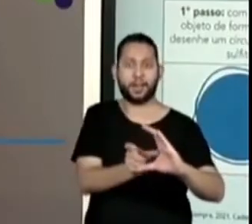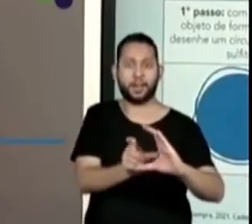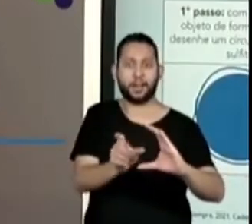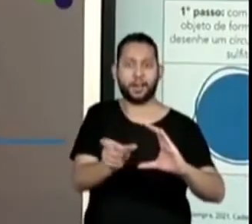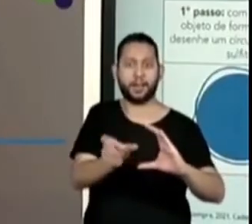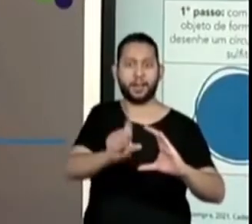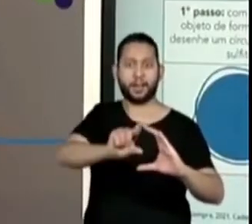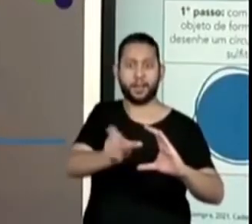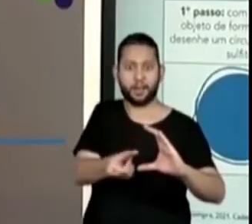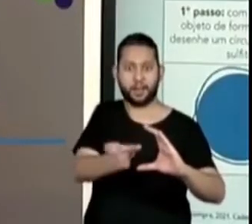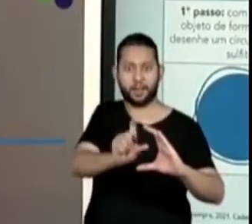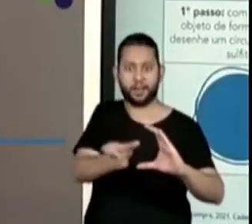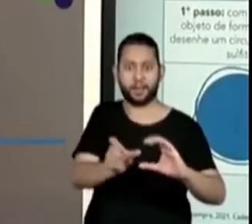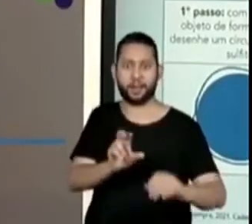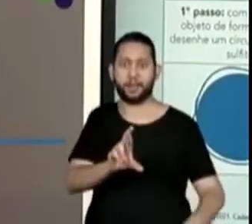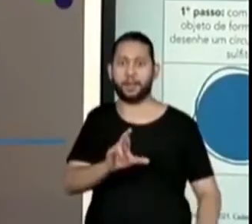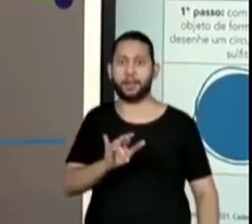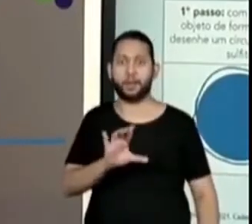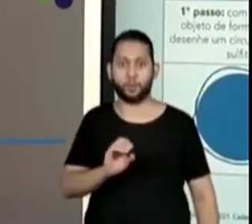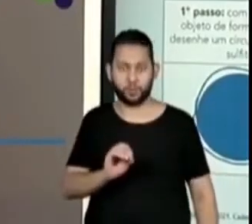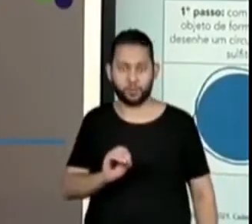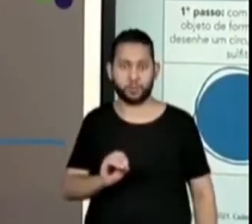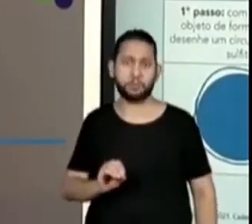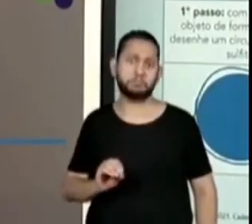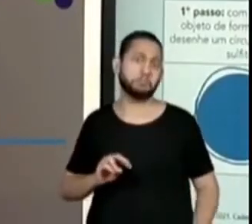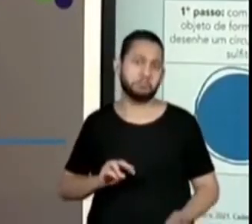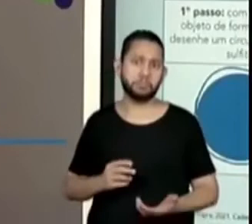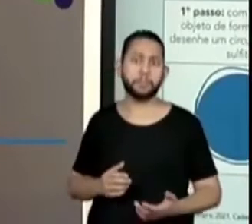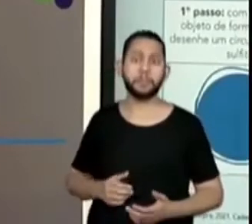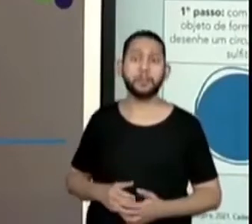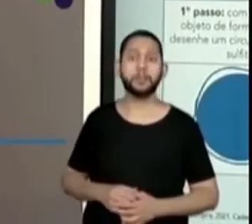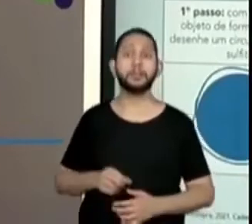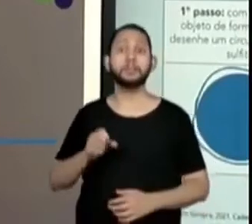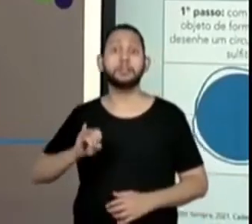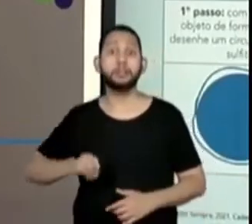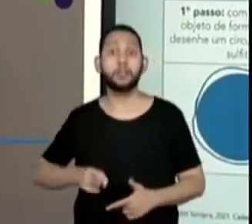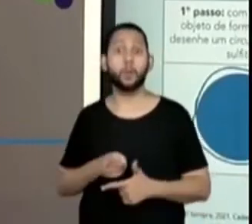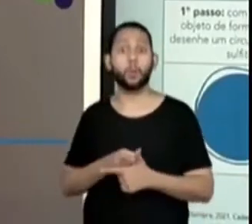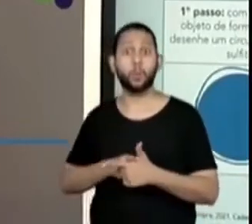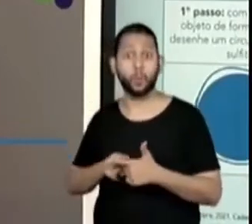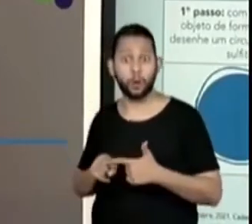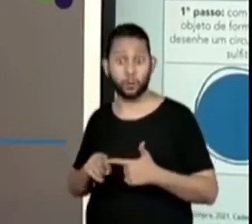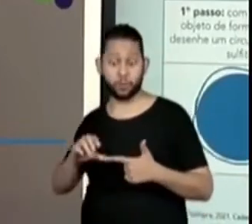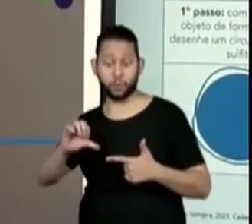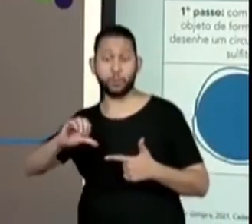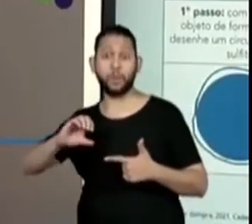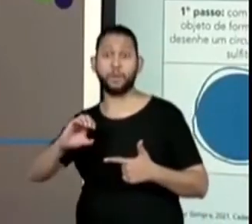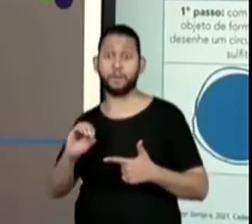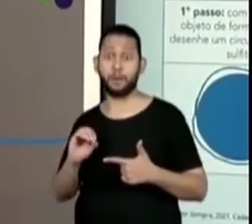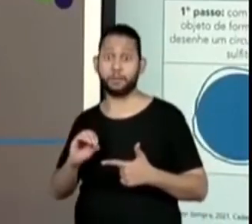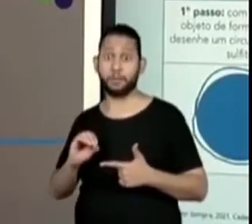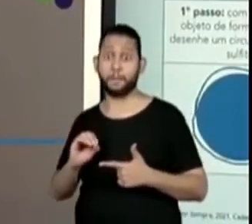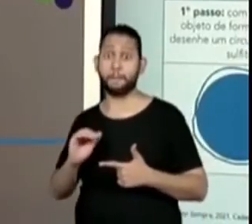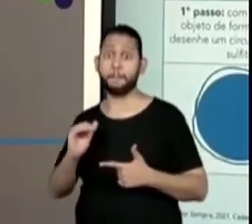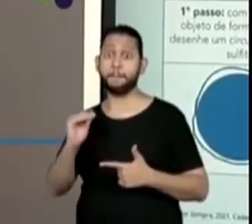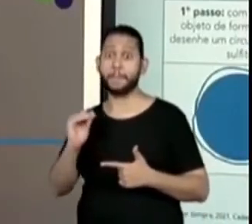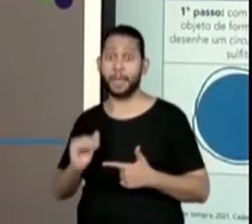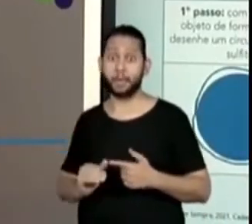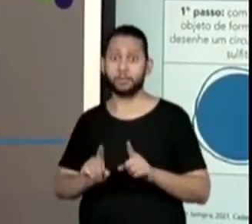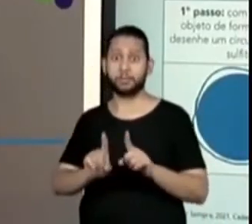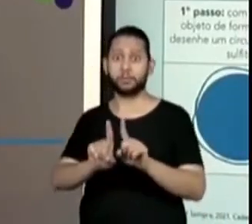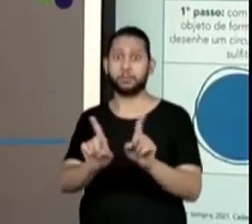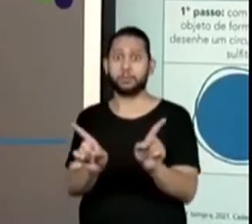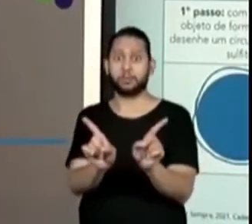circunferência. Ou um quarto de volta, tá bom? Se o ângulo tiver menos que 90 graus, ele vai se chamar